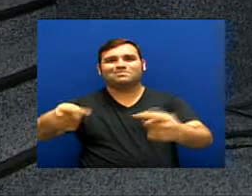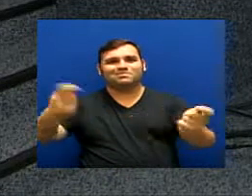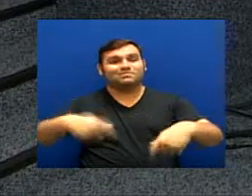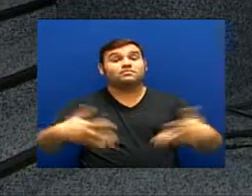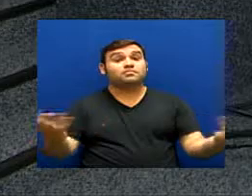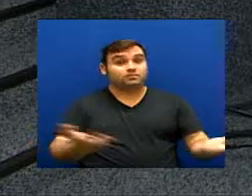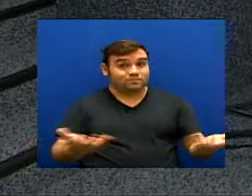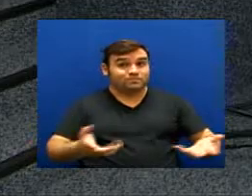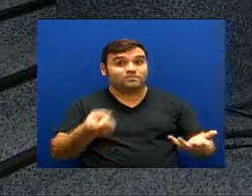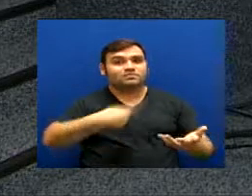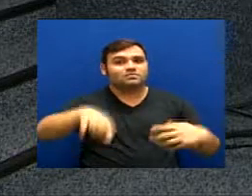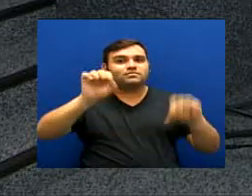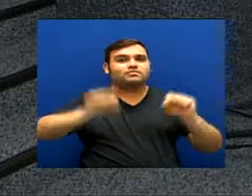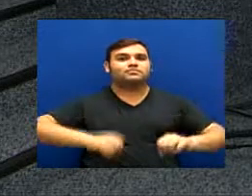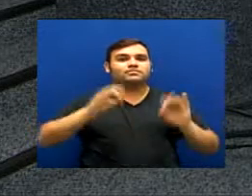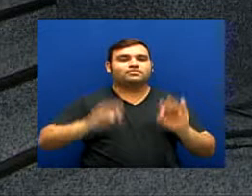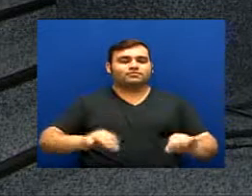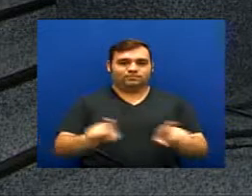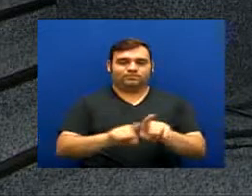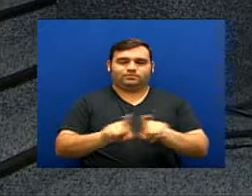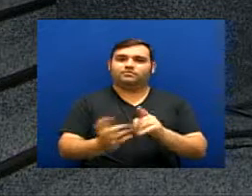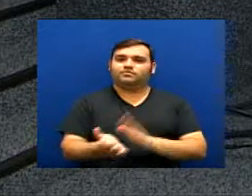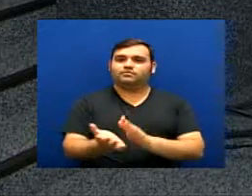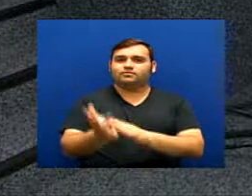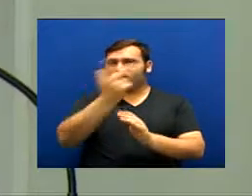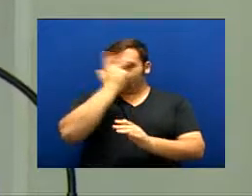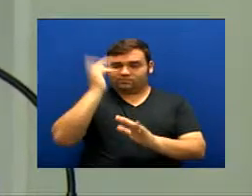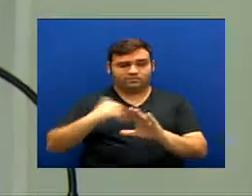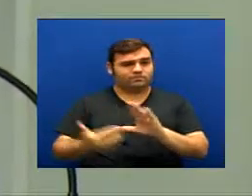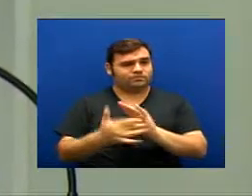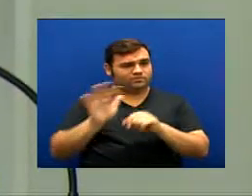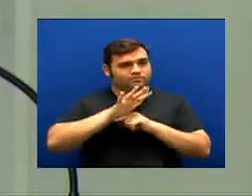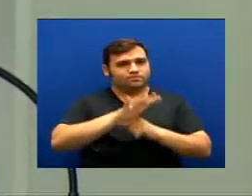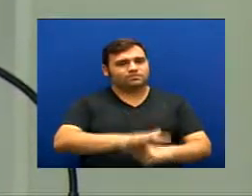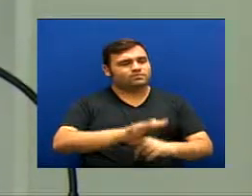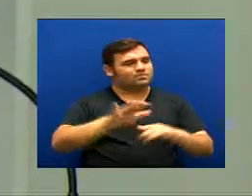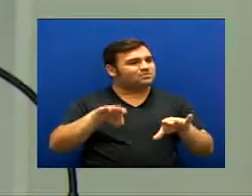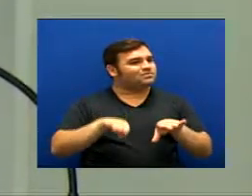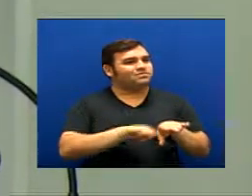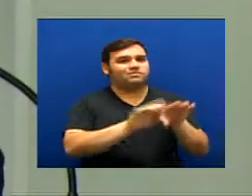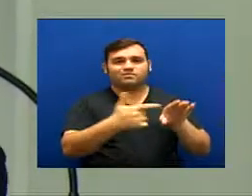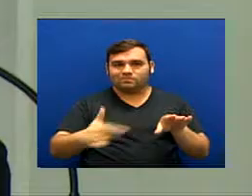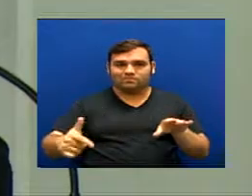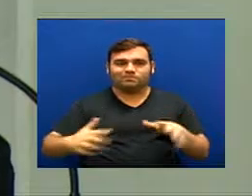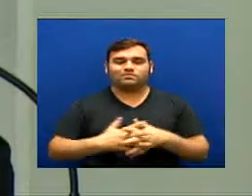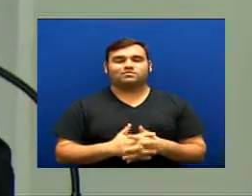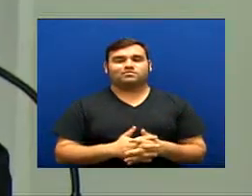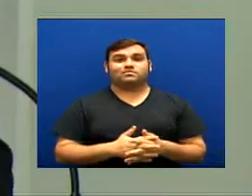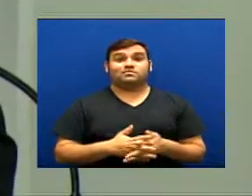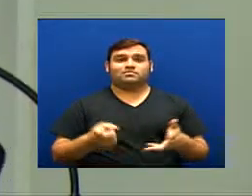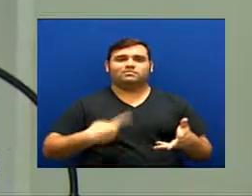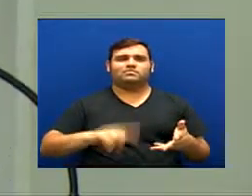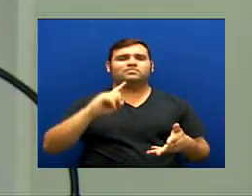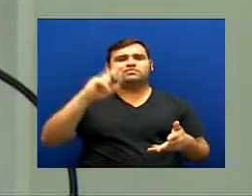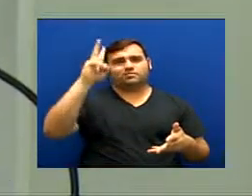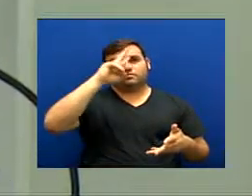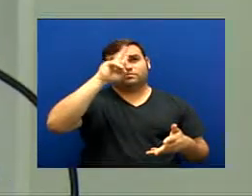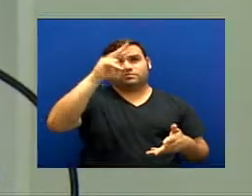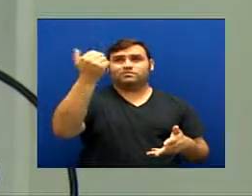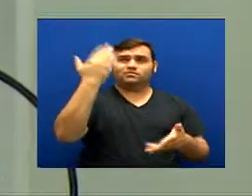12 de dezembro de 2016, assina o presidente dessa casa, vereador José Francisco Martinez, e este vereador, autor da